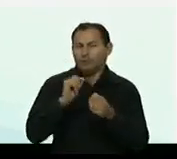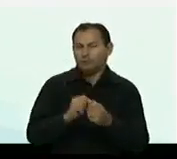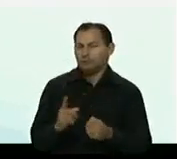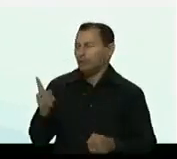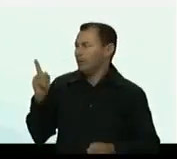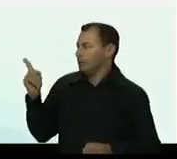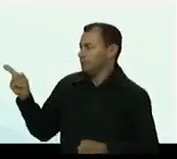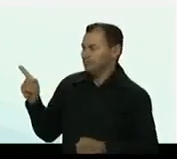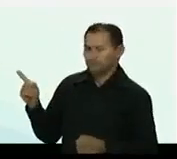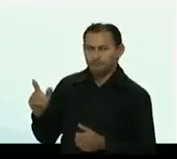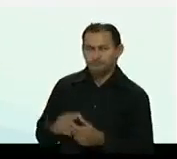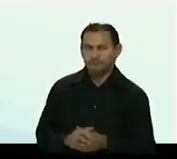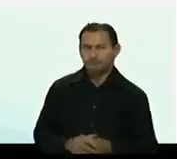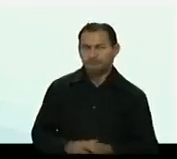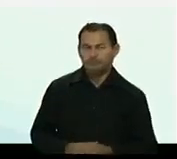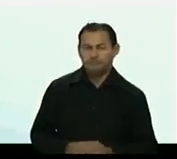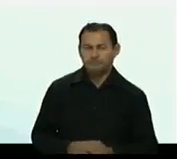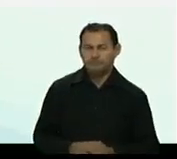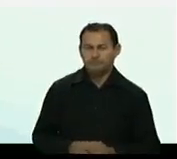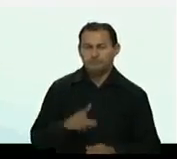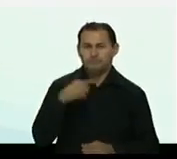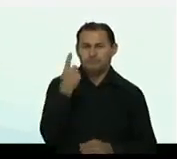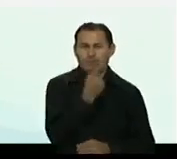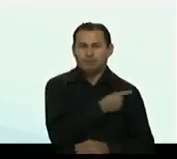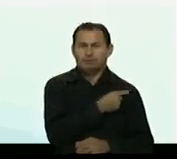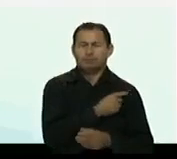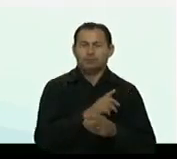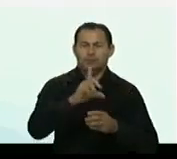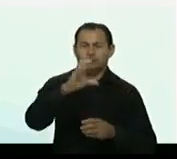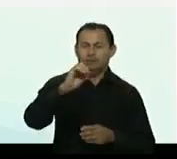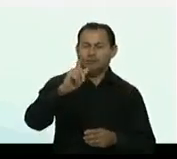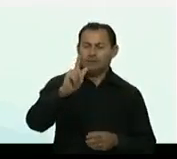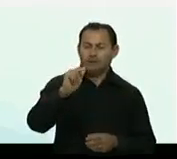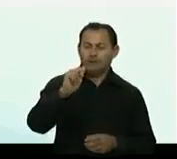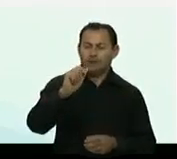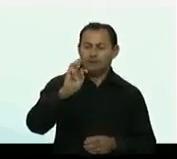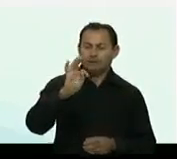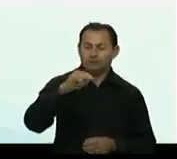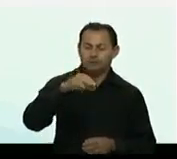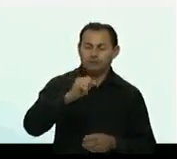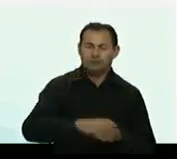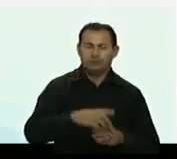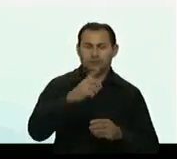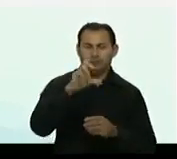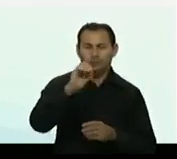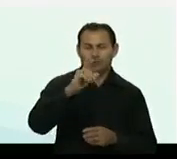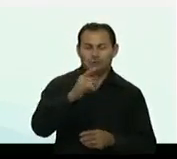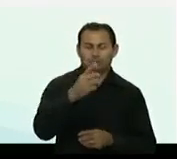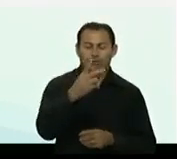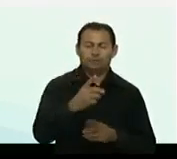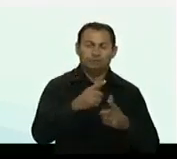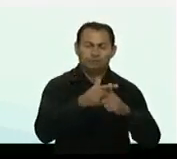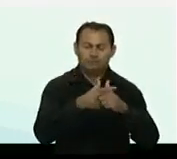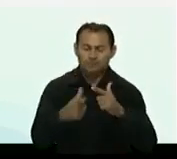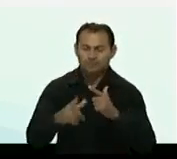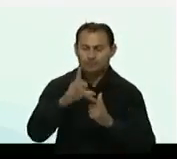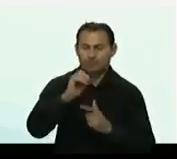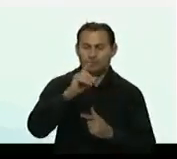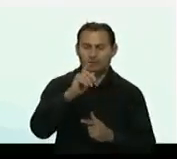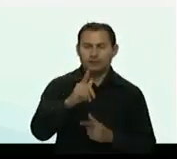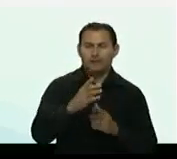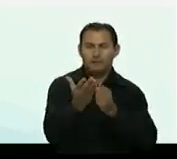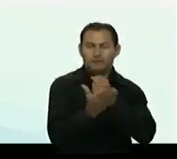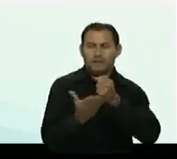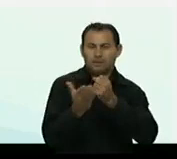Nós pegamos aqui o nosso logaritmando, então log de 2, dividido pelo log